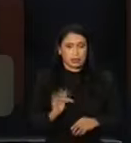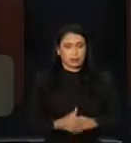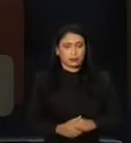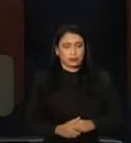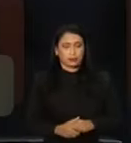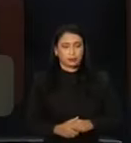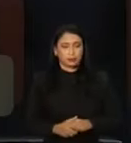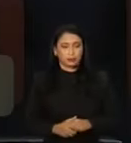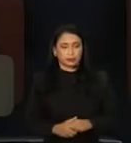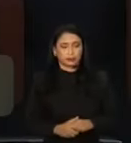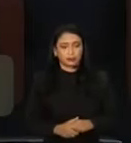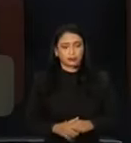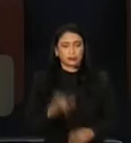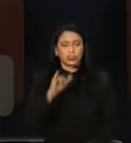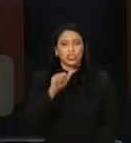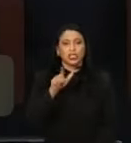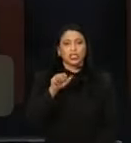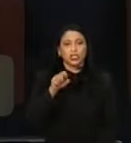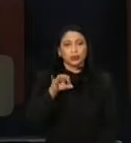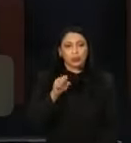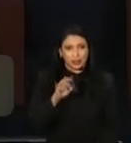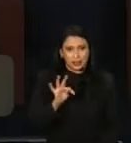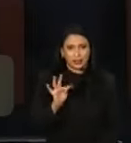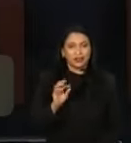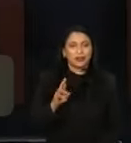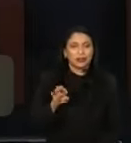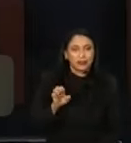Quando é ilustre, é bom mencionar, ministro Dias Toffoli.